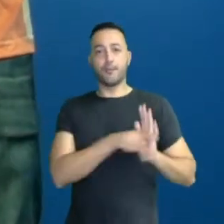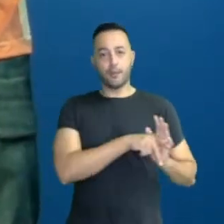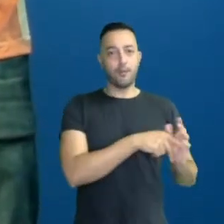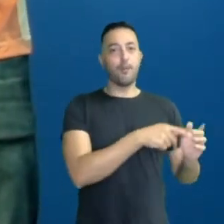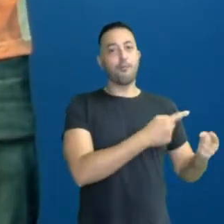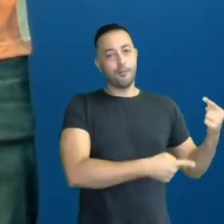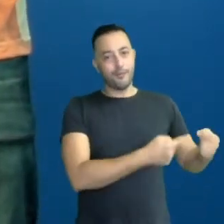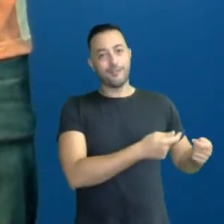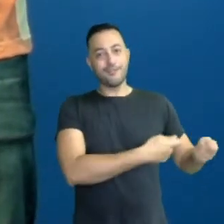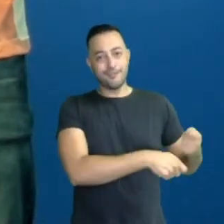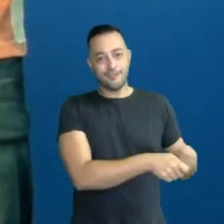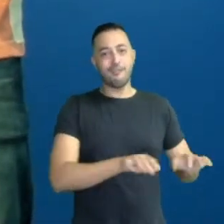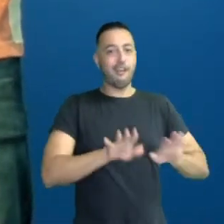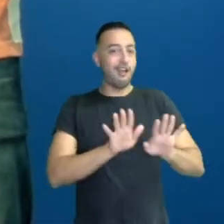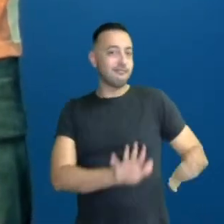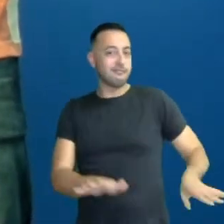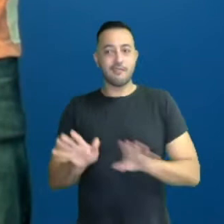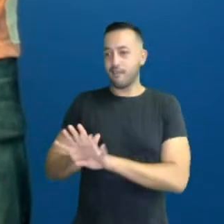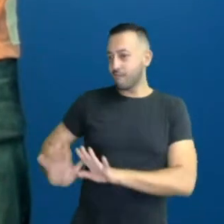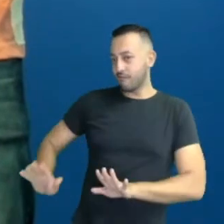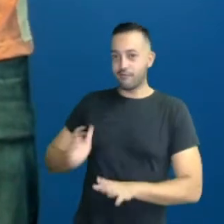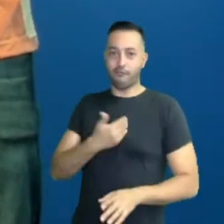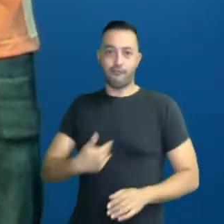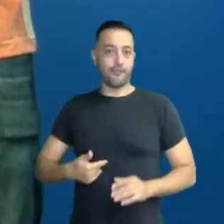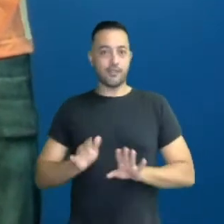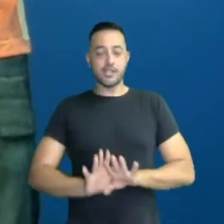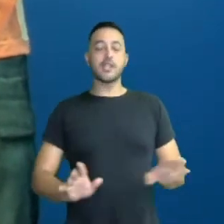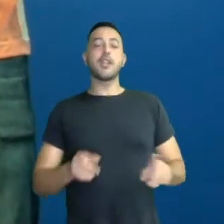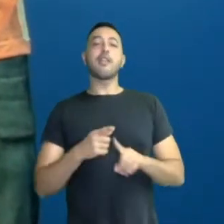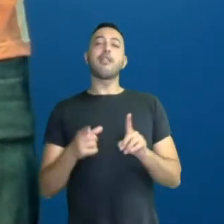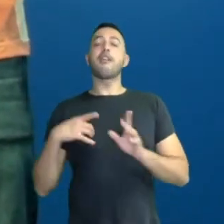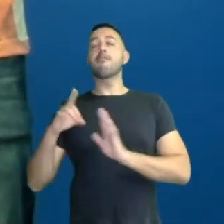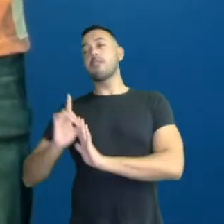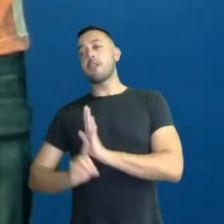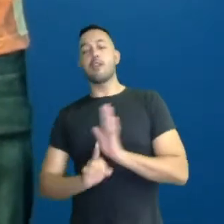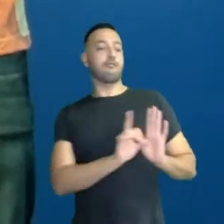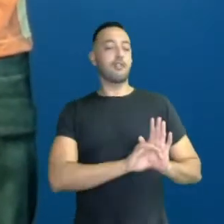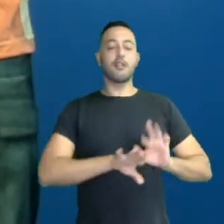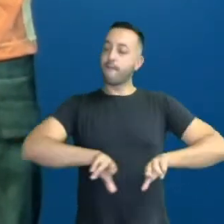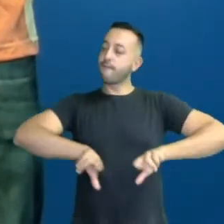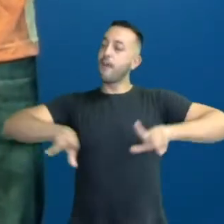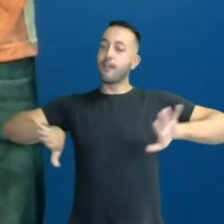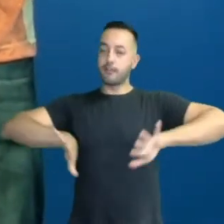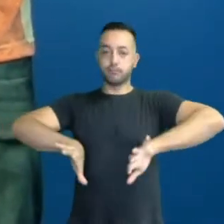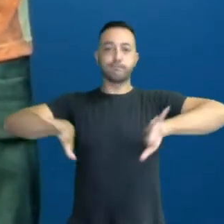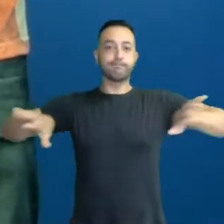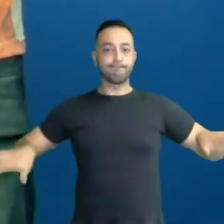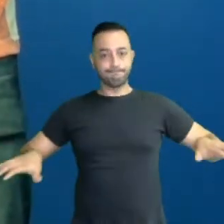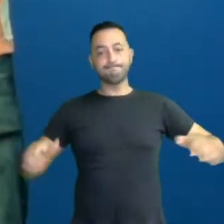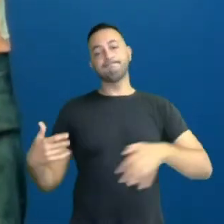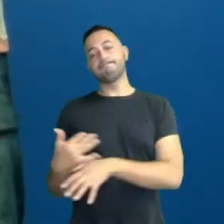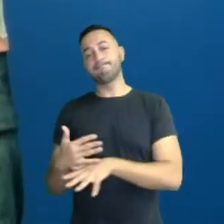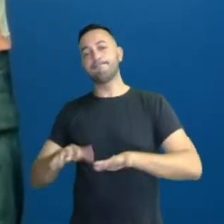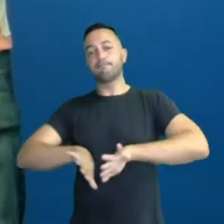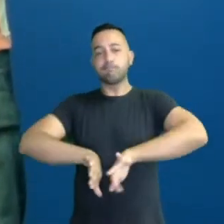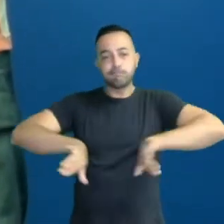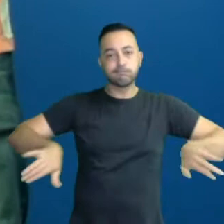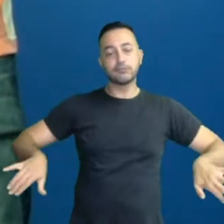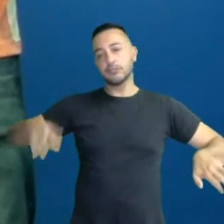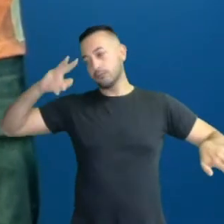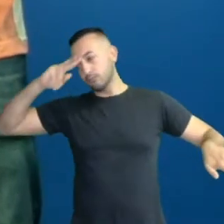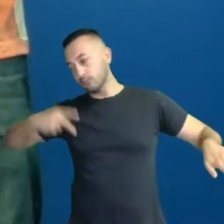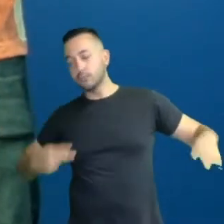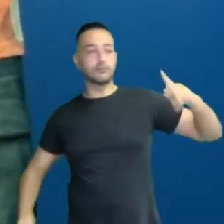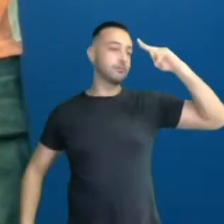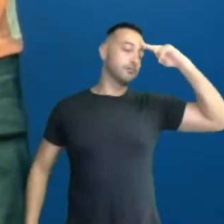jeito de governar. Os cidadãos têm seus direitos em um, mas não têm em outro. Enfim, essas cidades elas são independentes. Por isso recebem